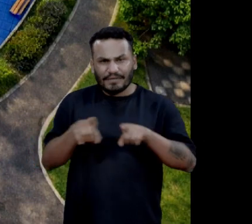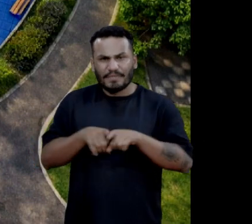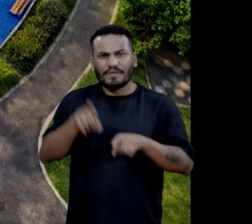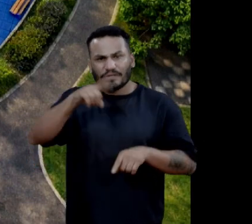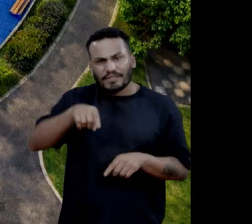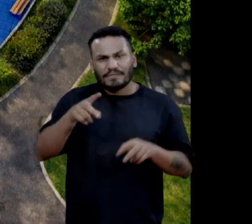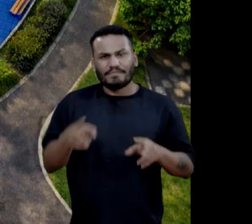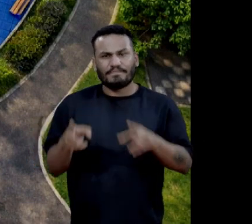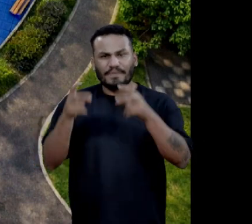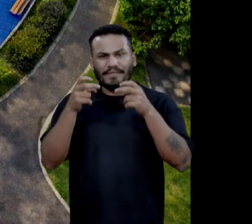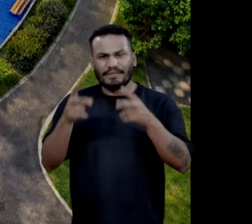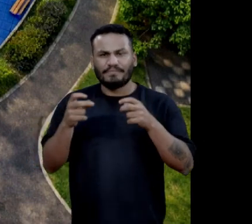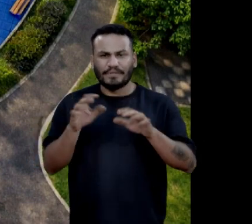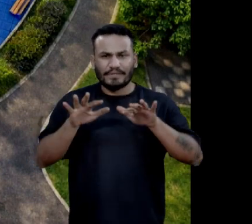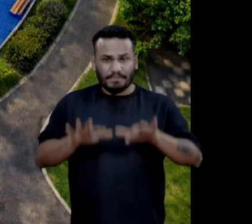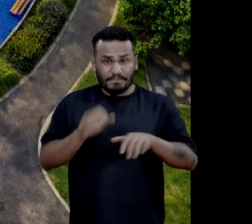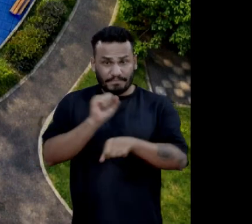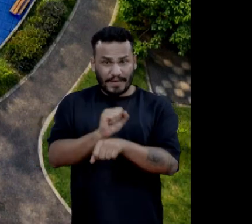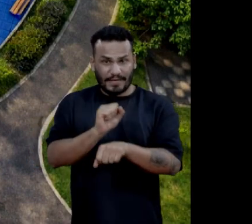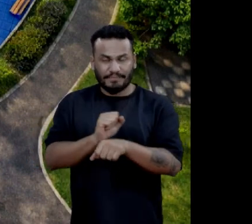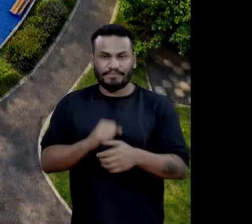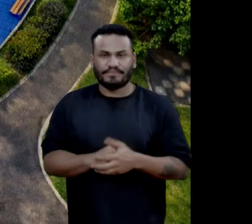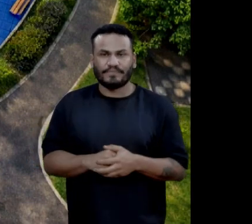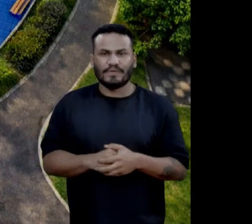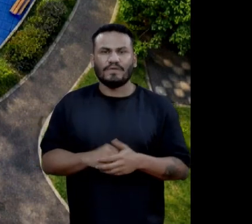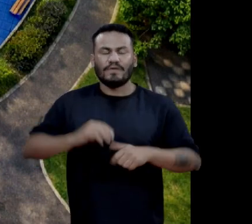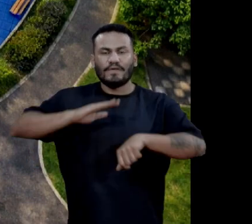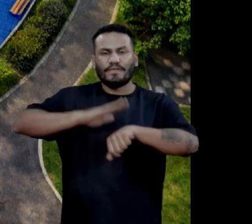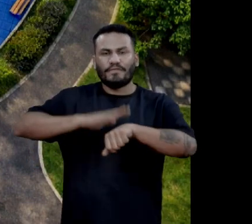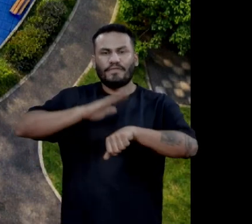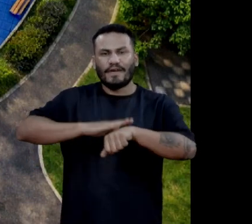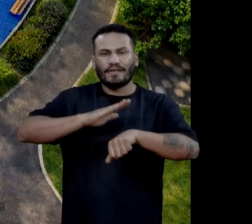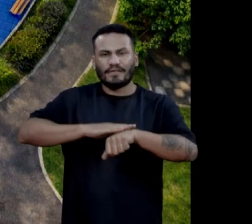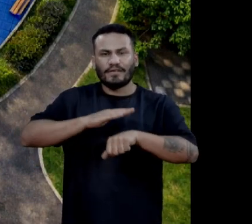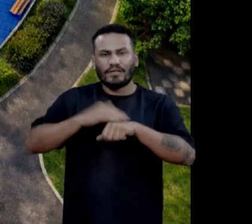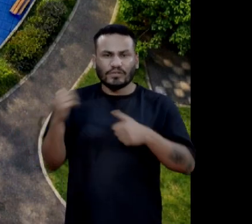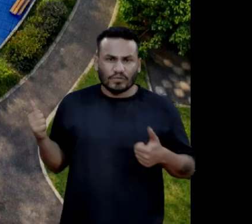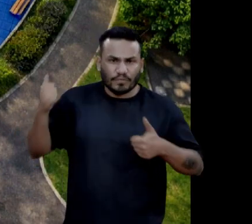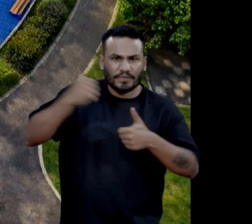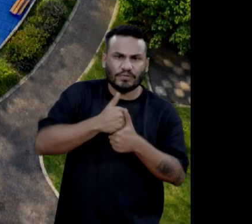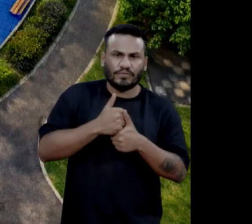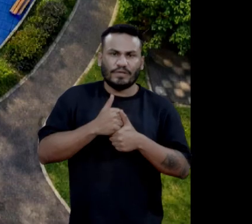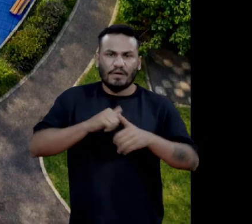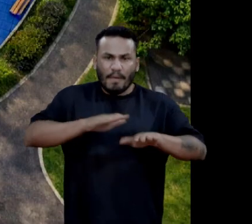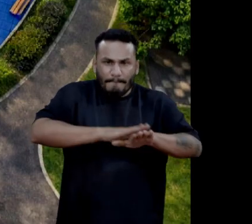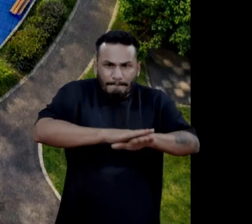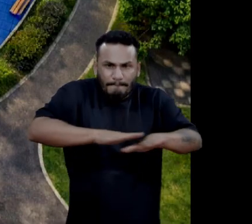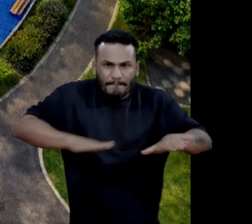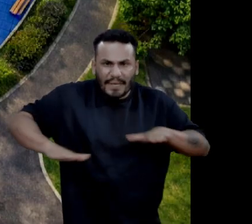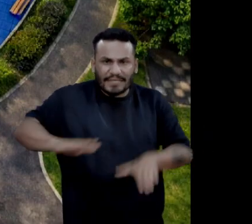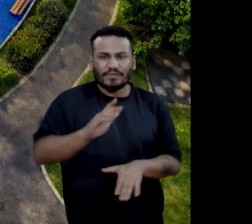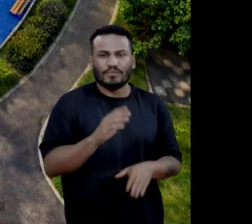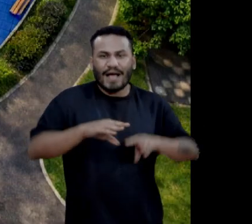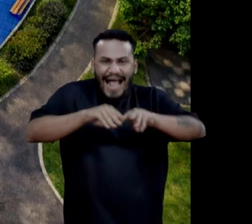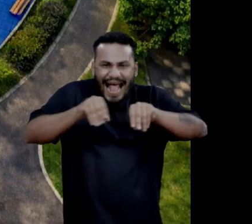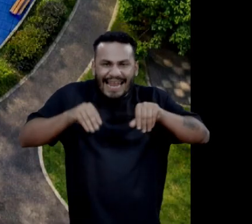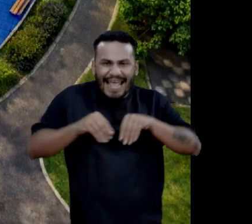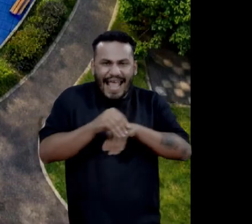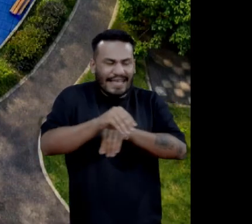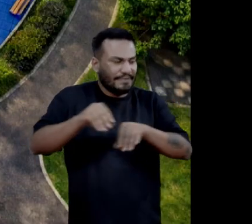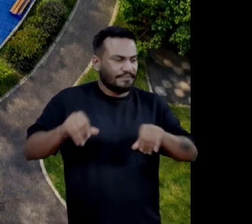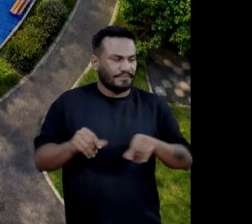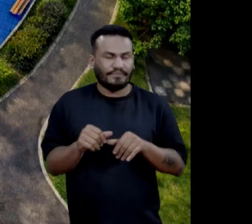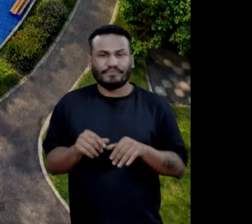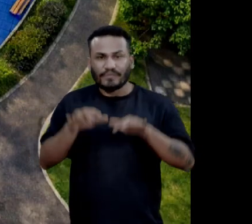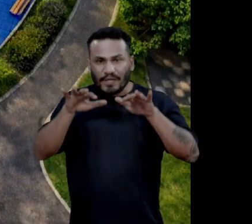vocês podem observar, espera aí, Ari, que vai ser feita a substituição do piso que hoje é em areia